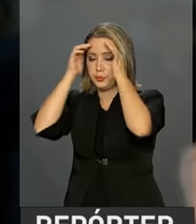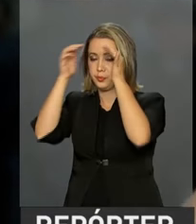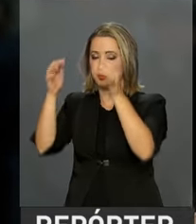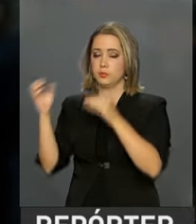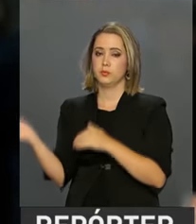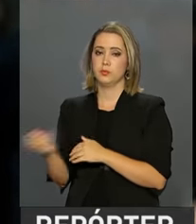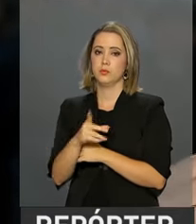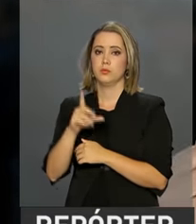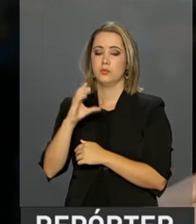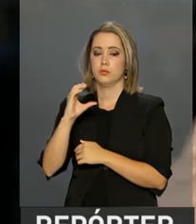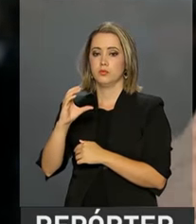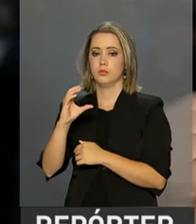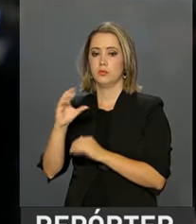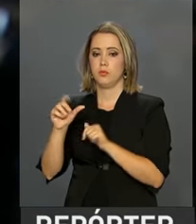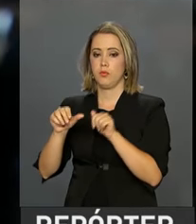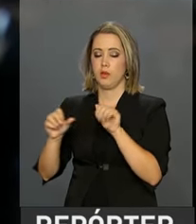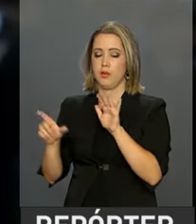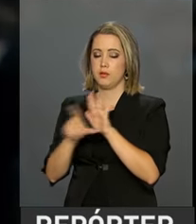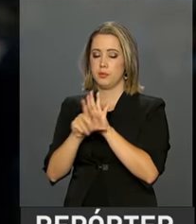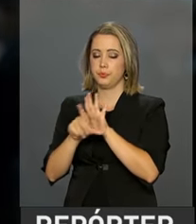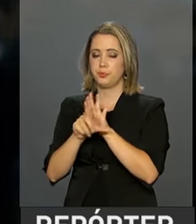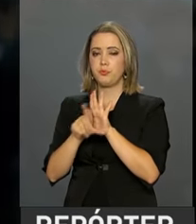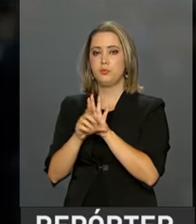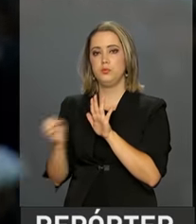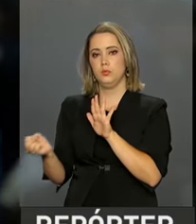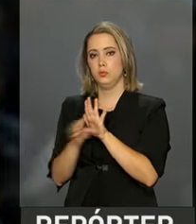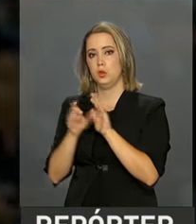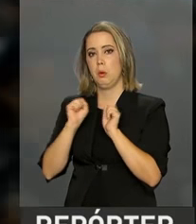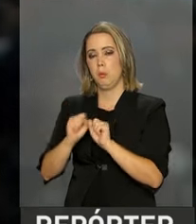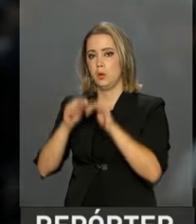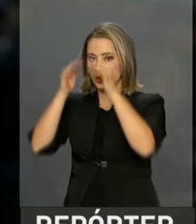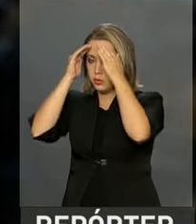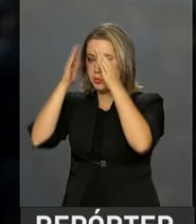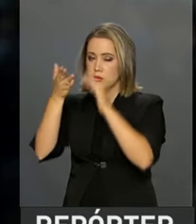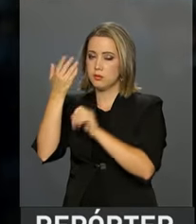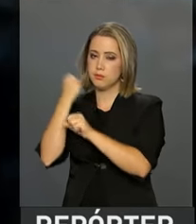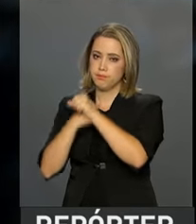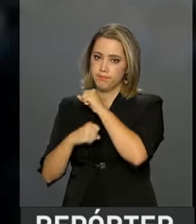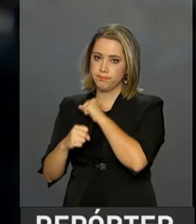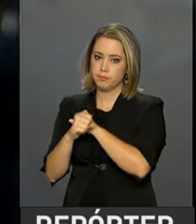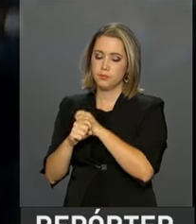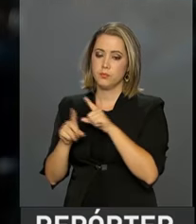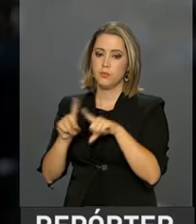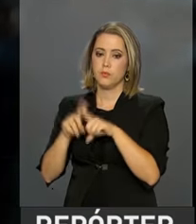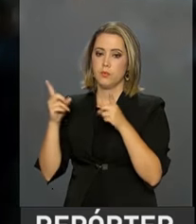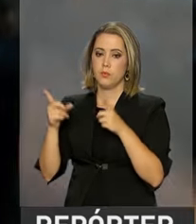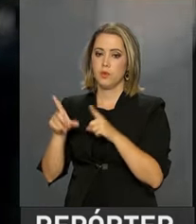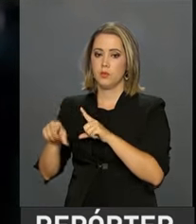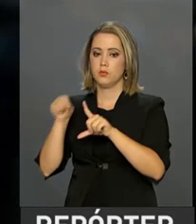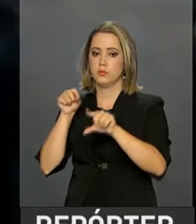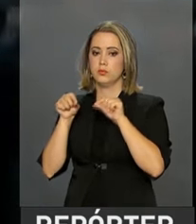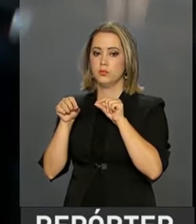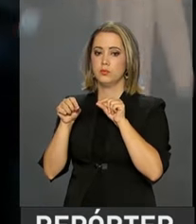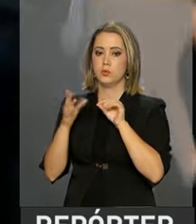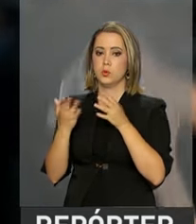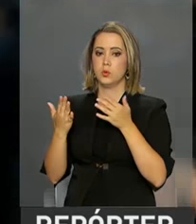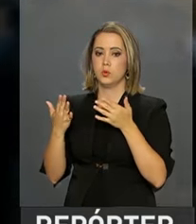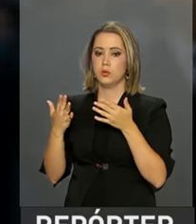nova CLT, essa mudança na CLT, ele pode continuar com as regras antigas. Então é optativa, não é